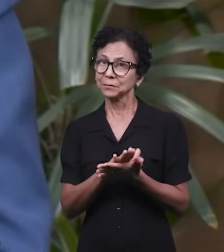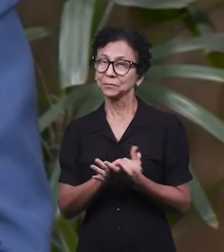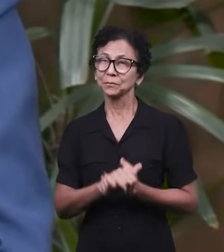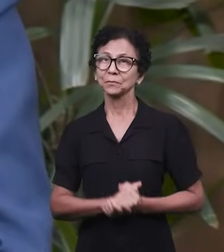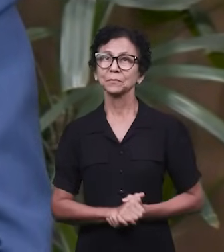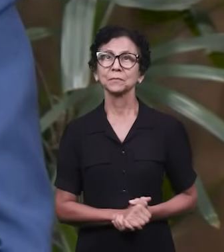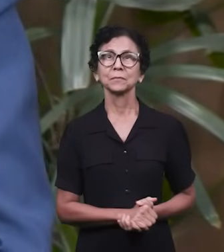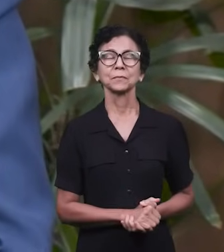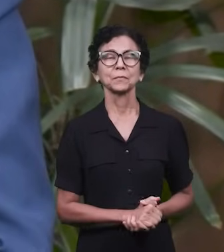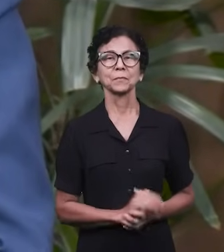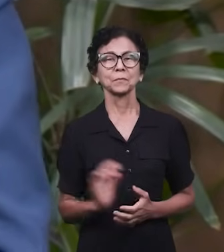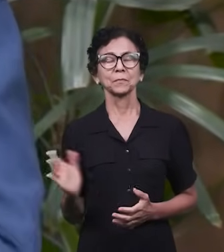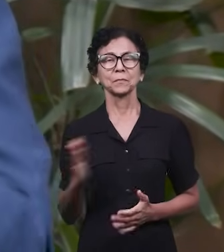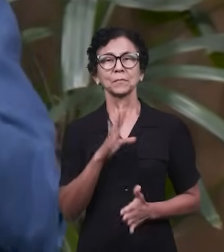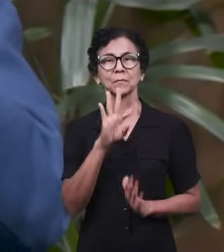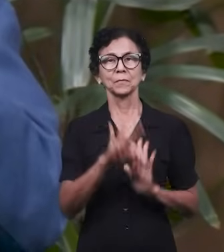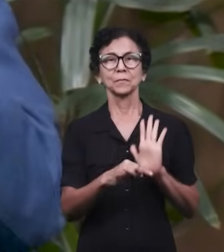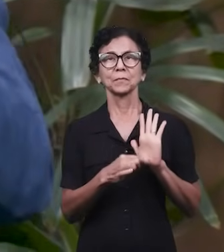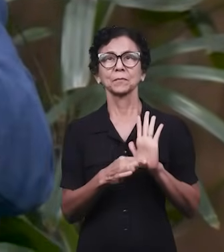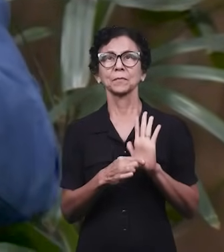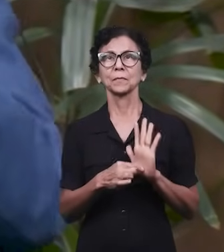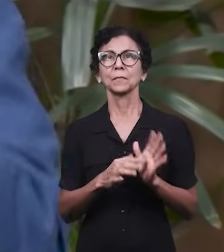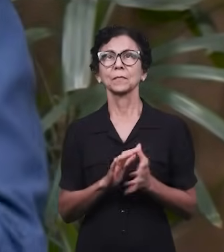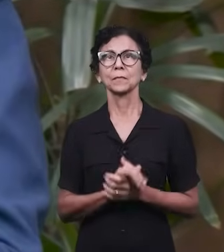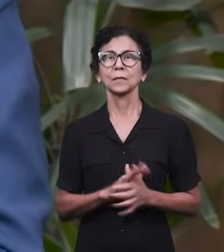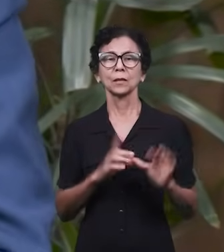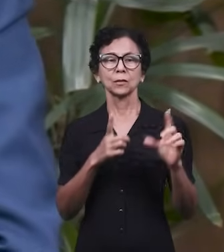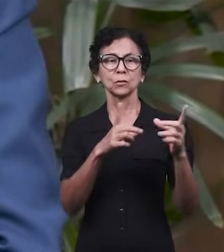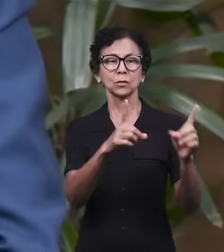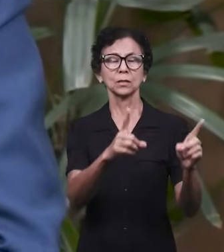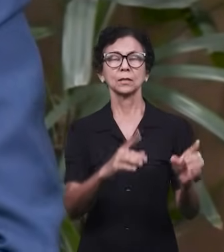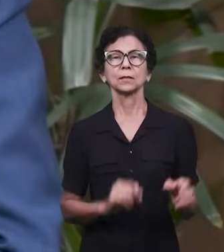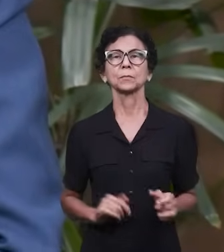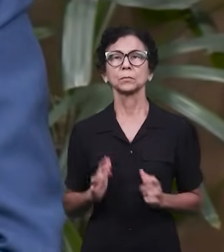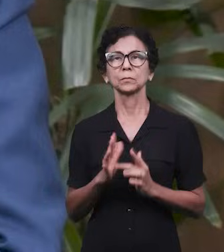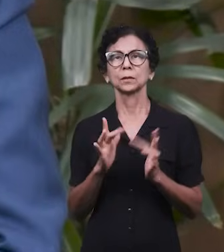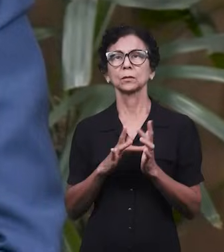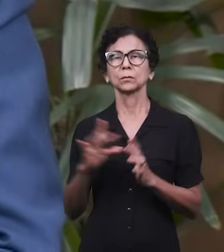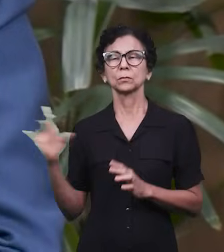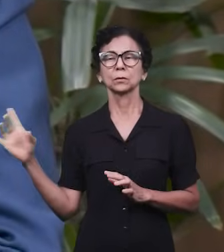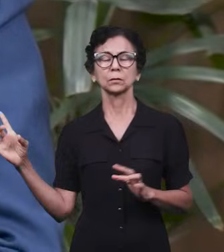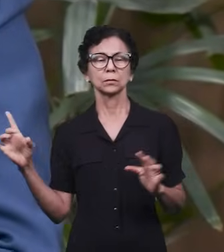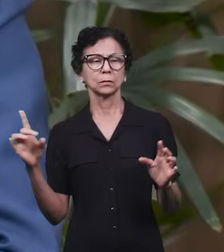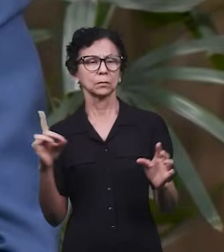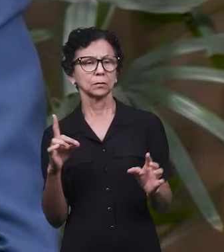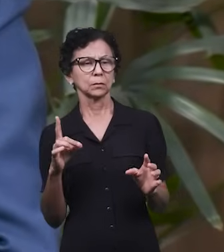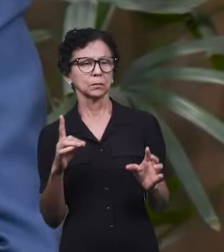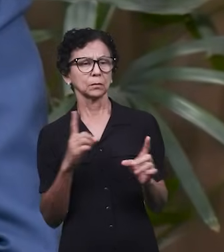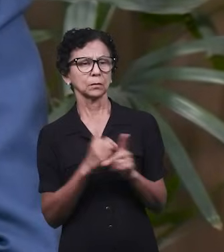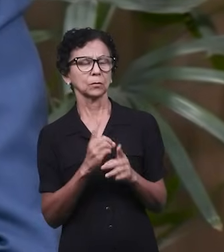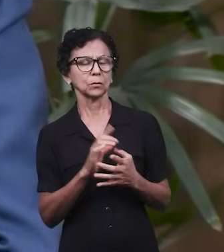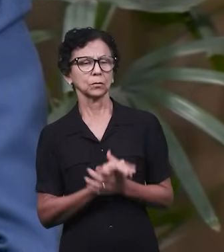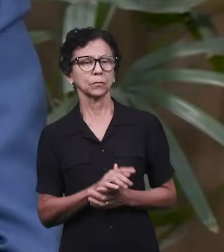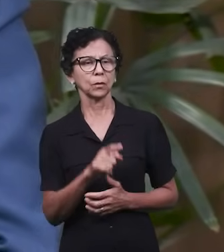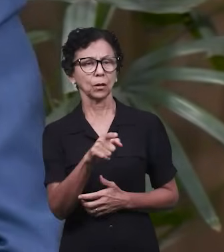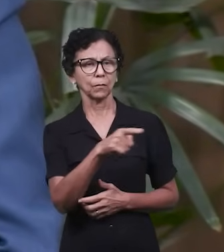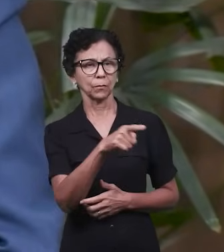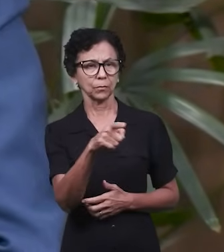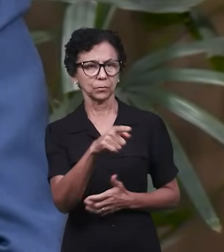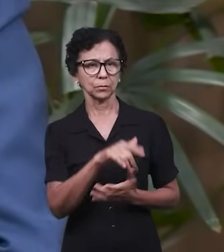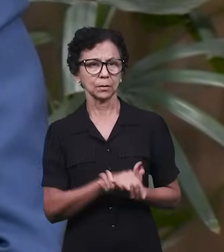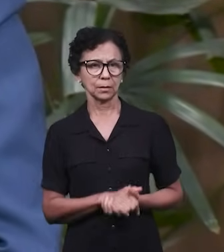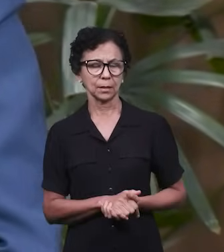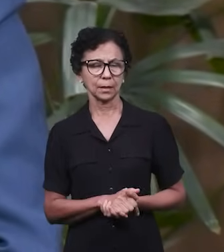discípulos, ele falou assim, olha, vocês vão jogar a rede para aquele lado. Aí eles, mas Senhor, nós já fizemos isso. Eles eram